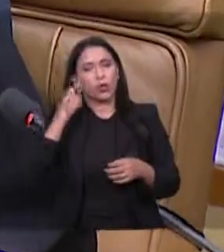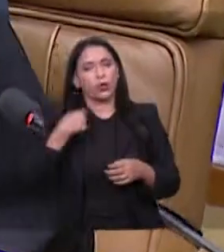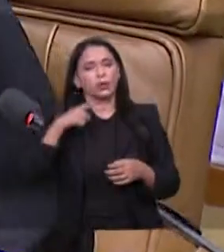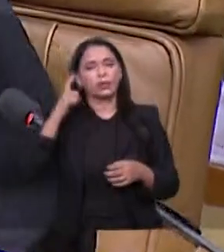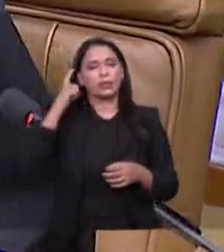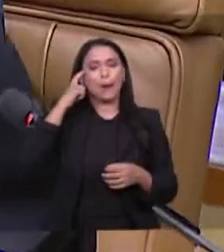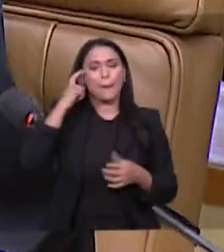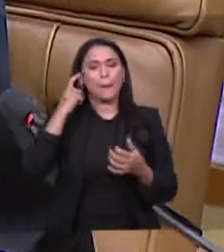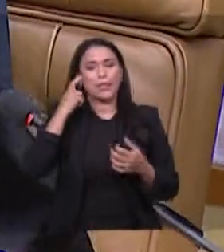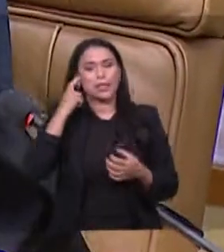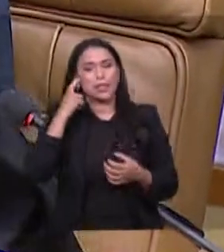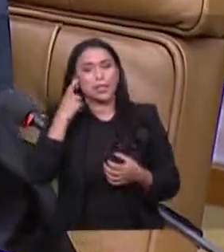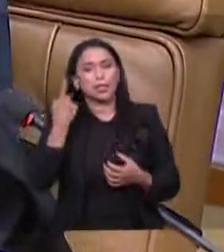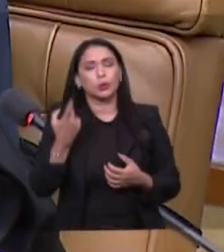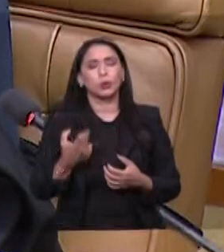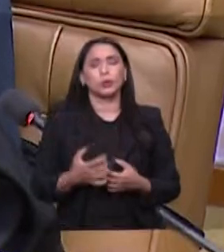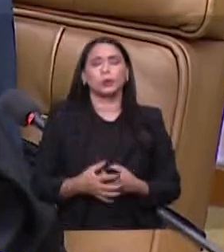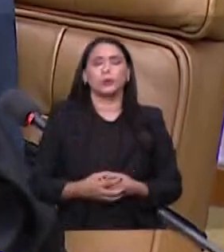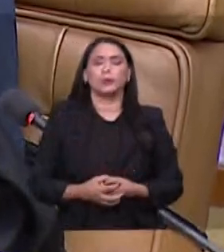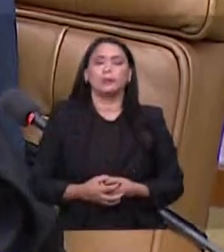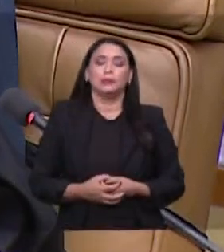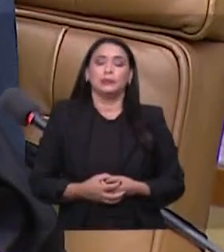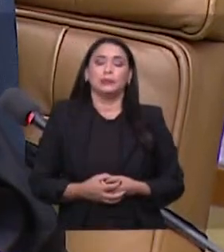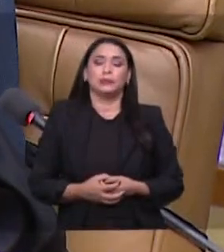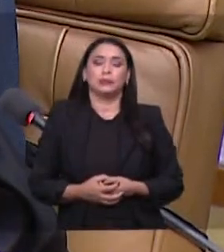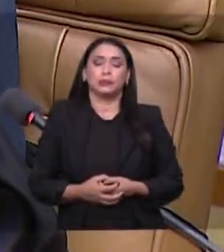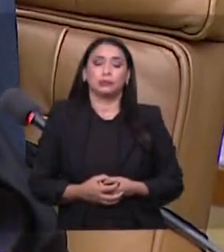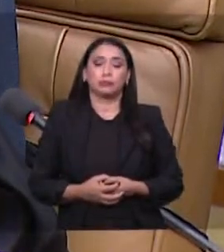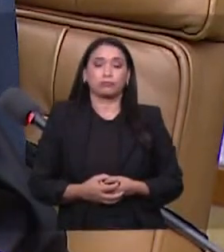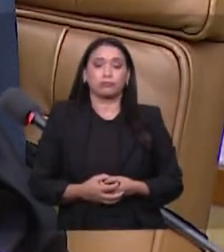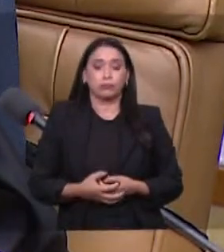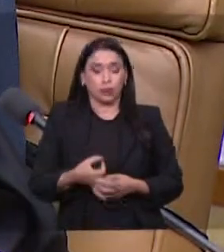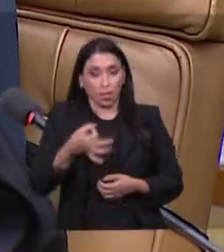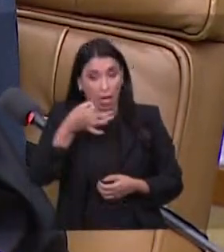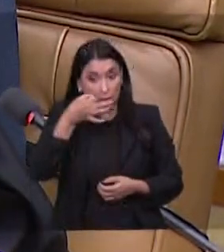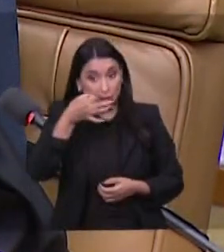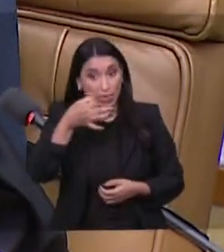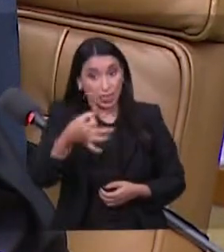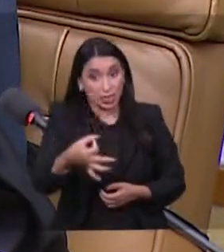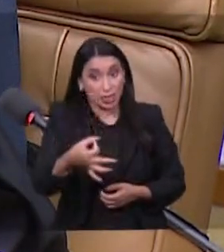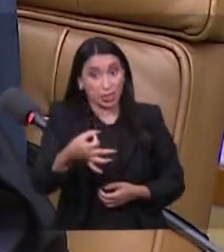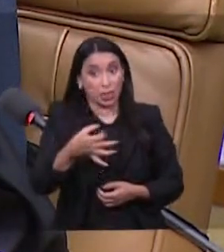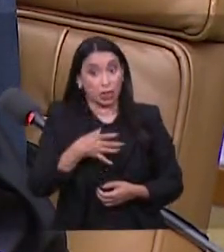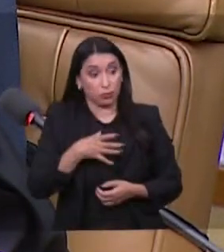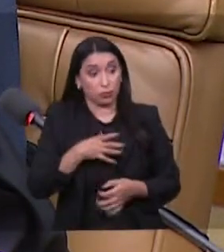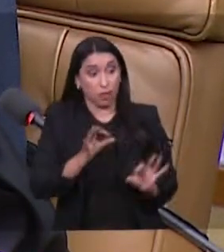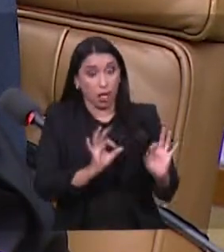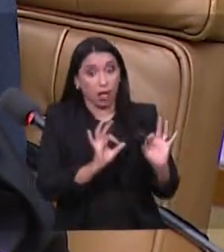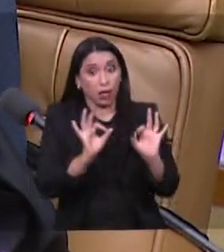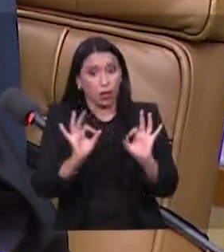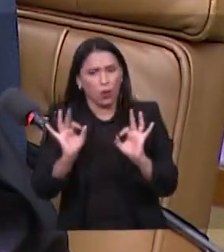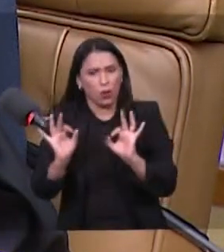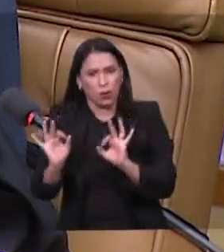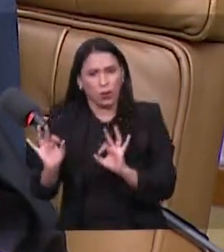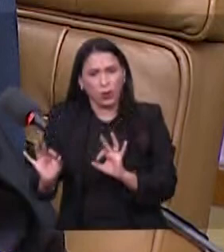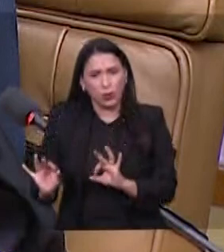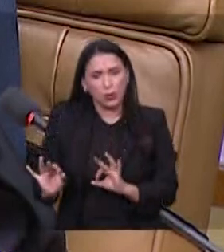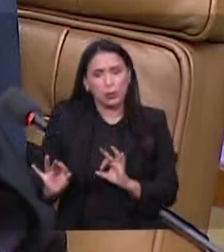pensado, com a atenção que todos nós estamos acompanhando e debatendo